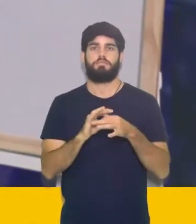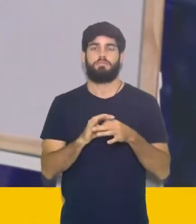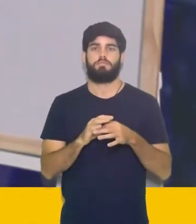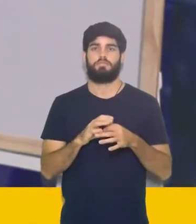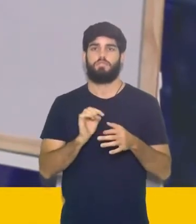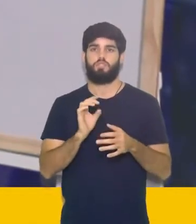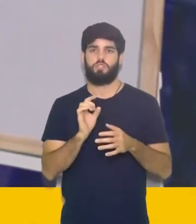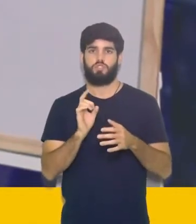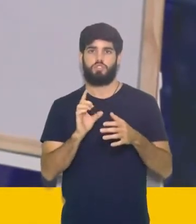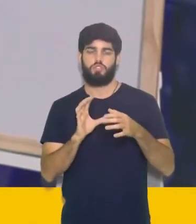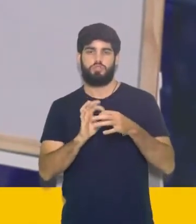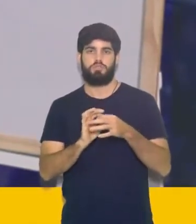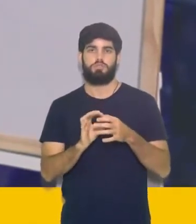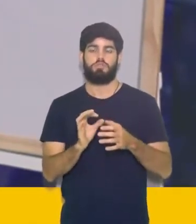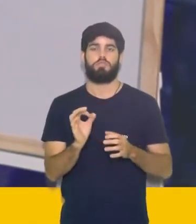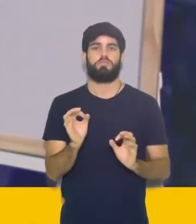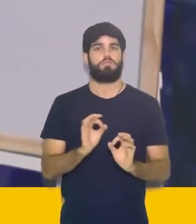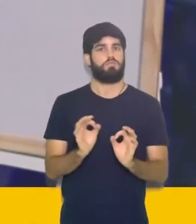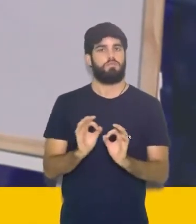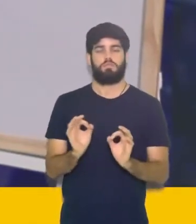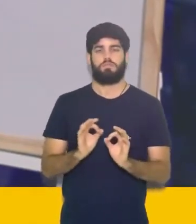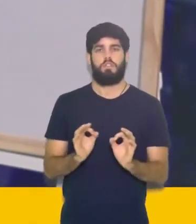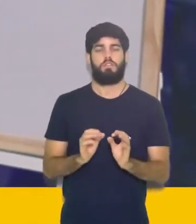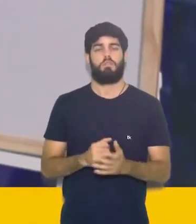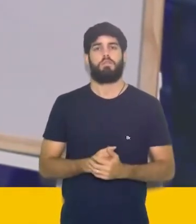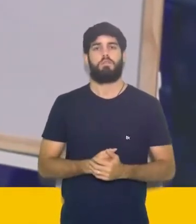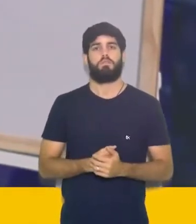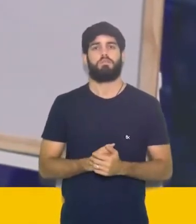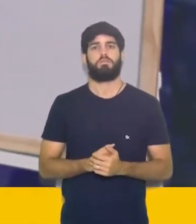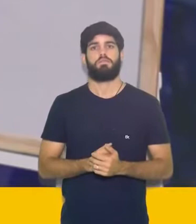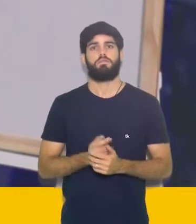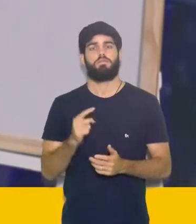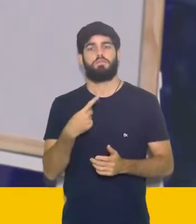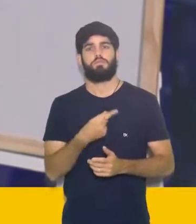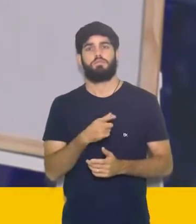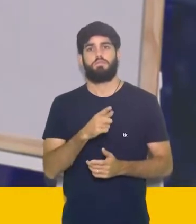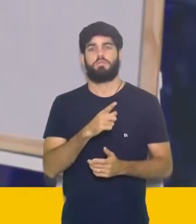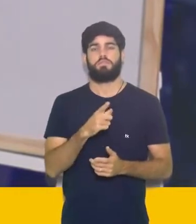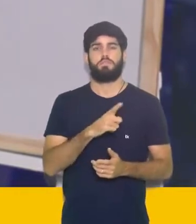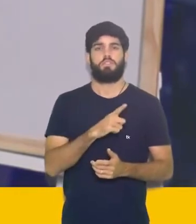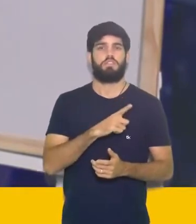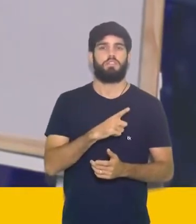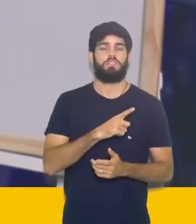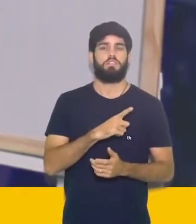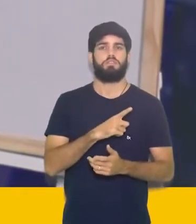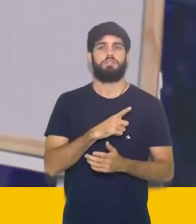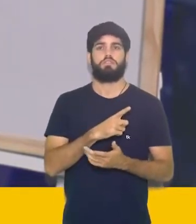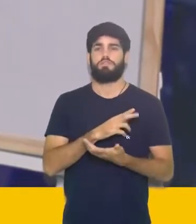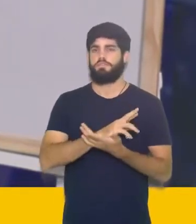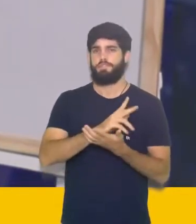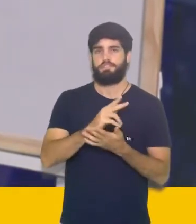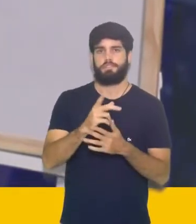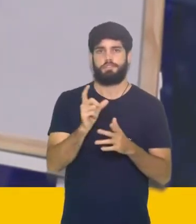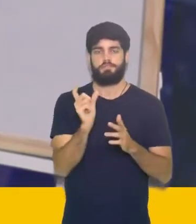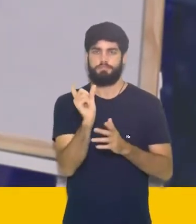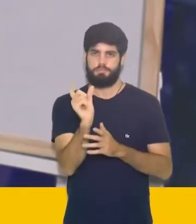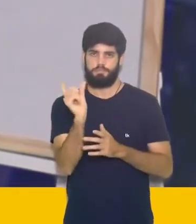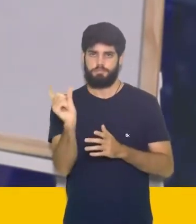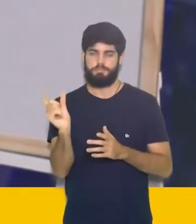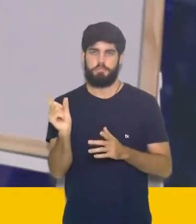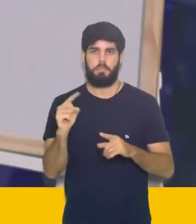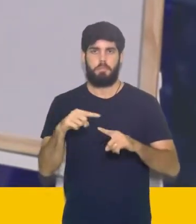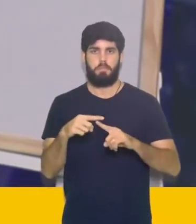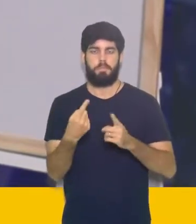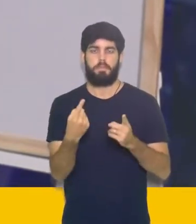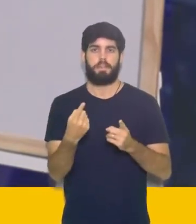as conjunções, por favor, que linkam as ideias, né? A gente tem muitas palavras que podem fazer a linkagem e que não